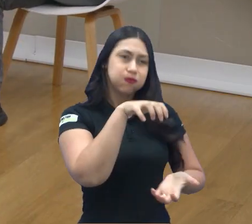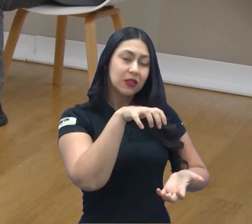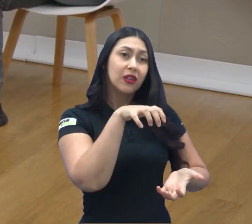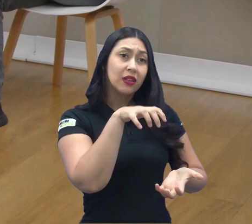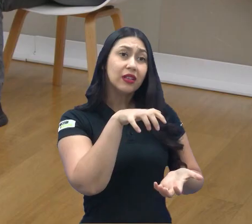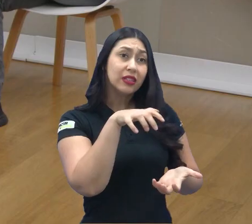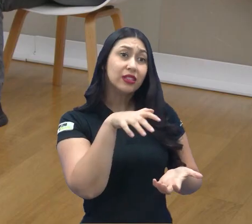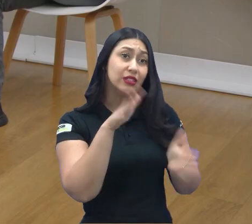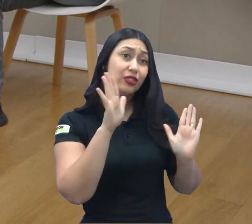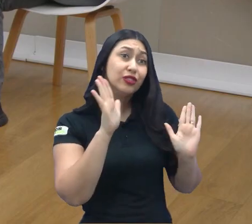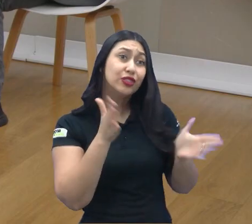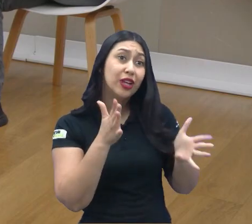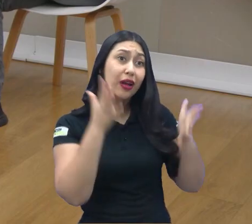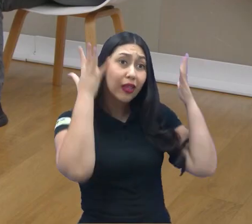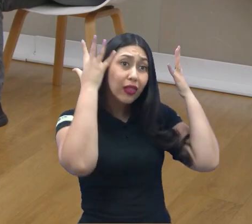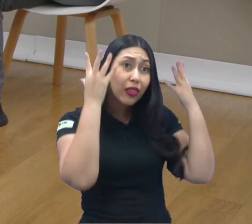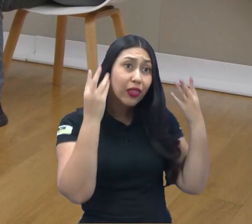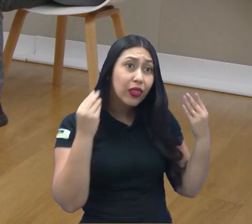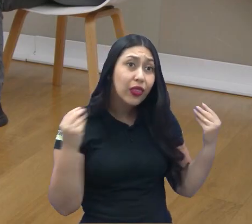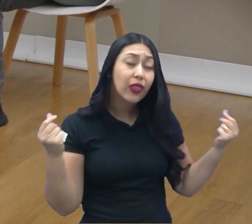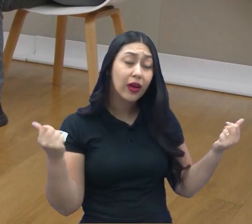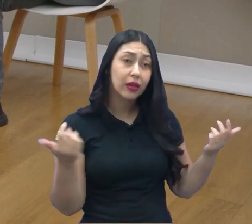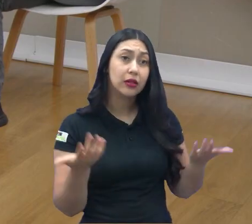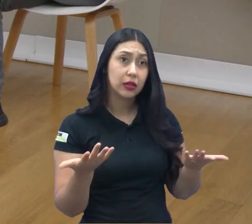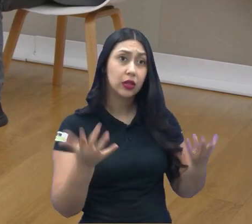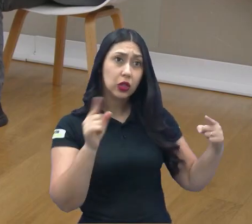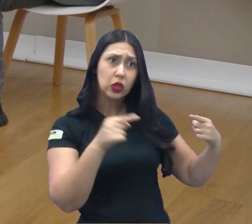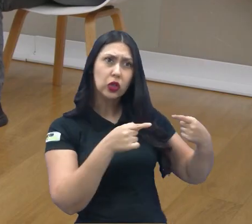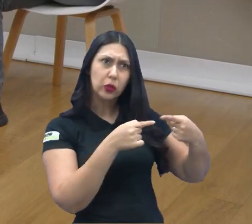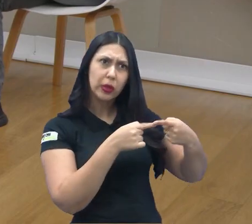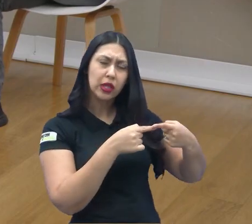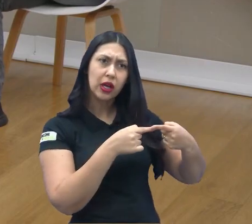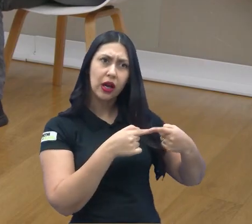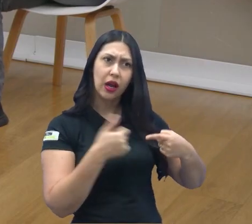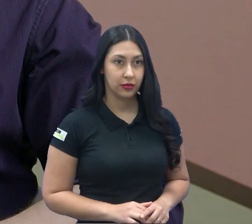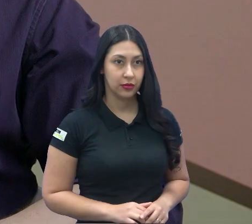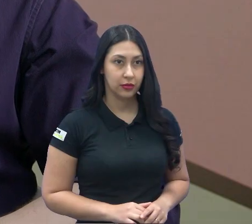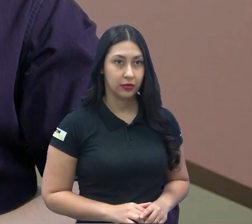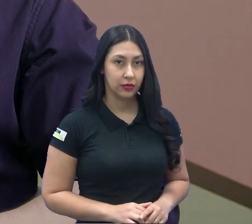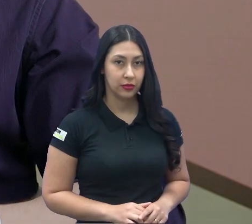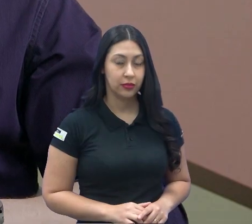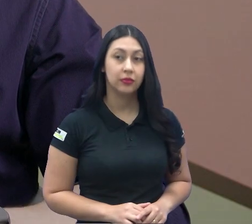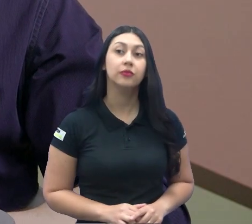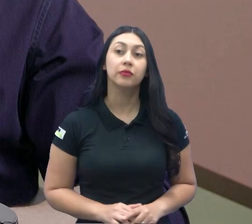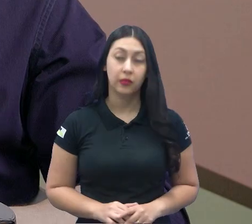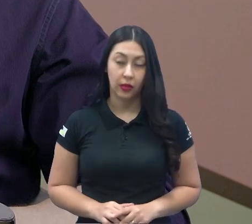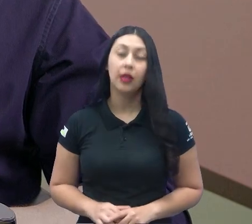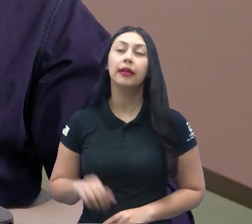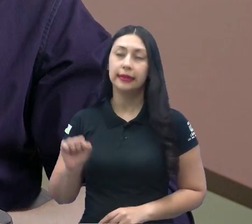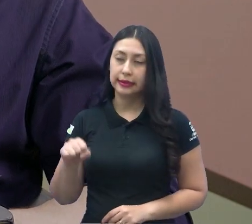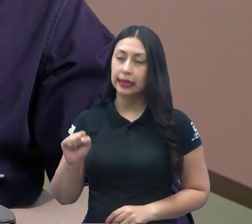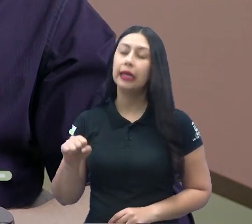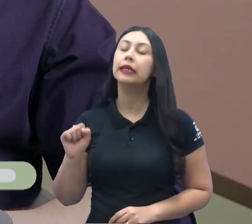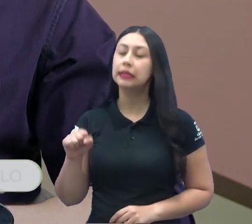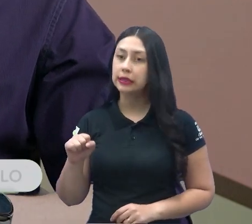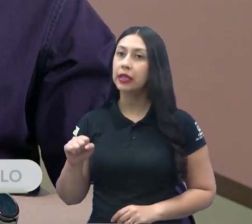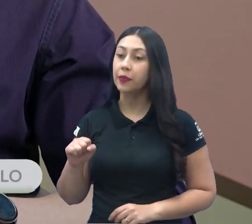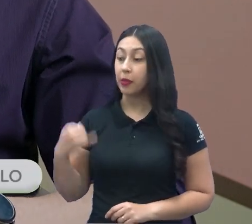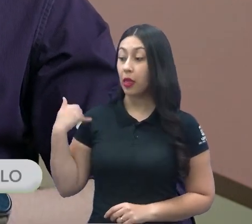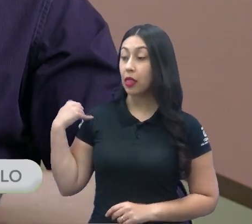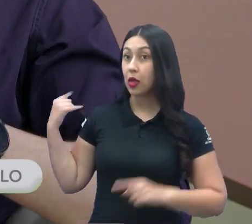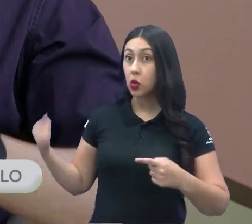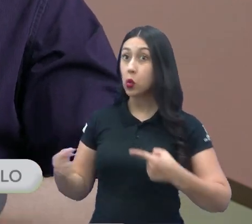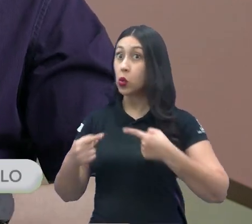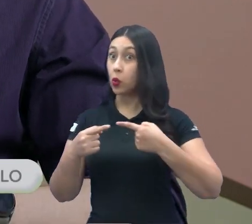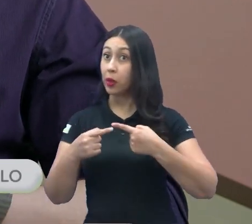mais de cabelo. Isso tem relação? Idade com calvície, idade com queda de cabelo? Perfeito, tá? Tem uma relação.